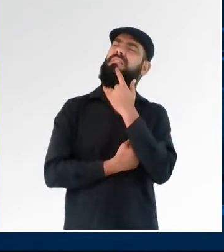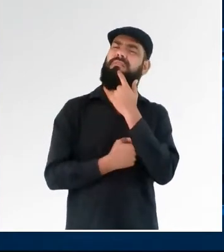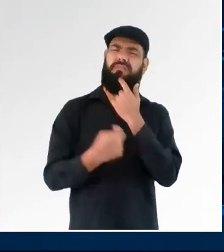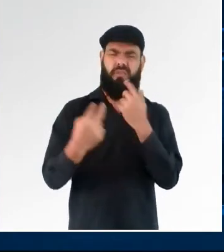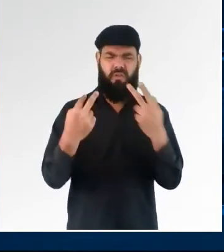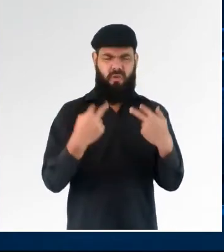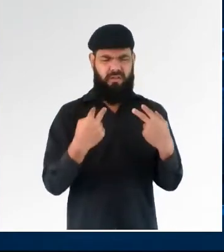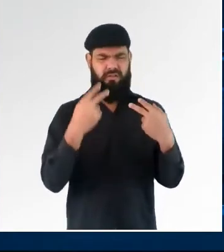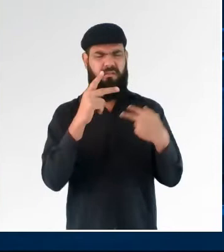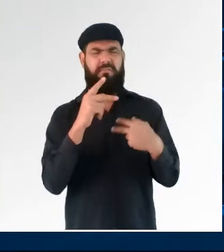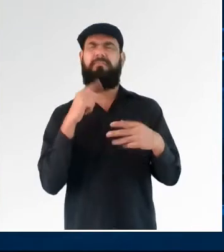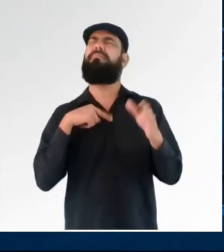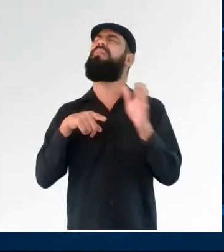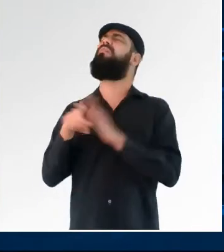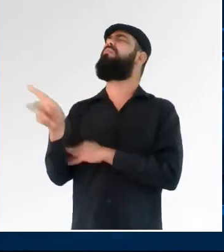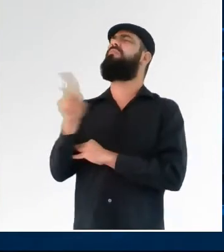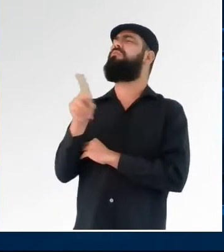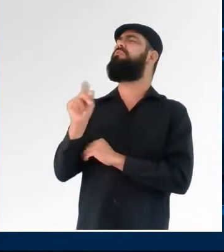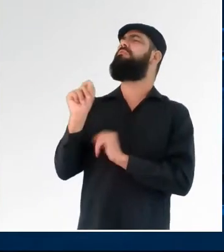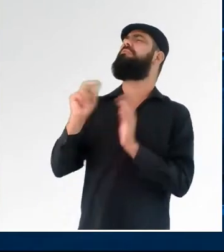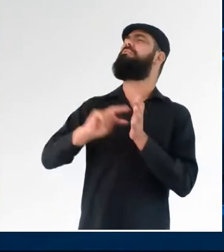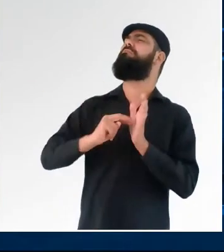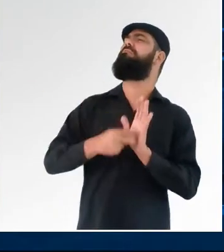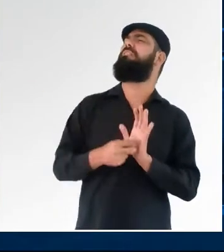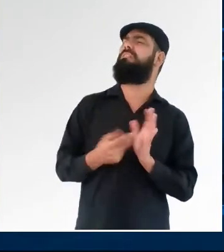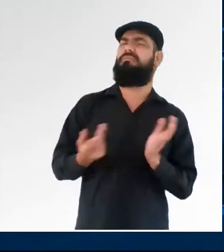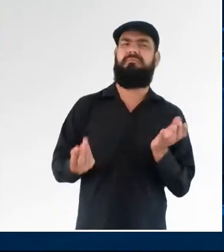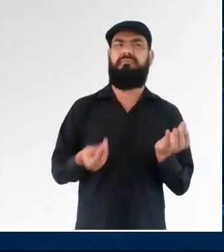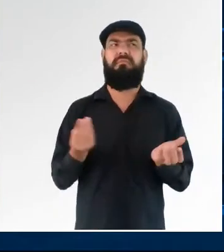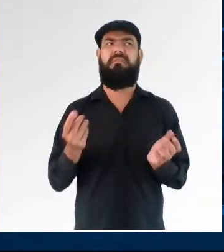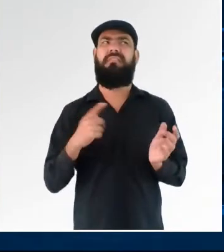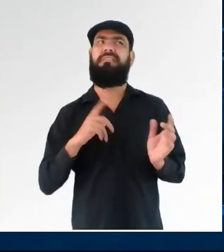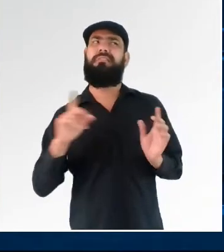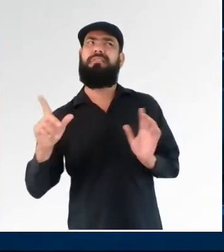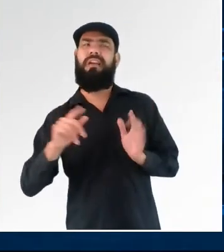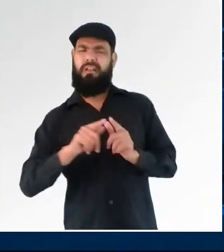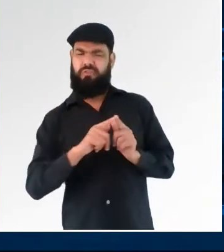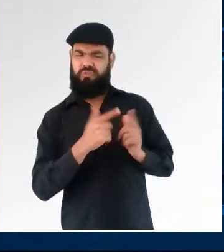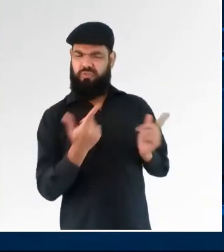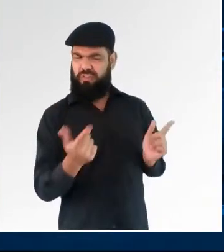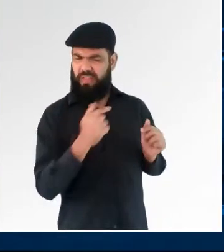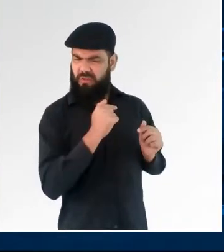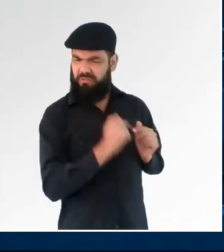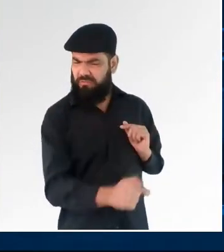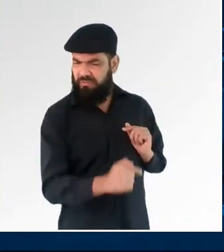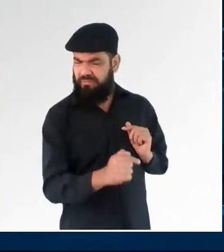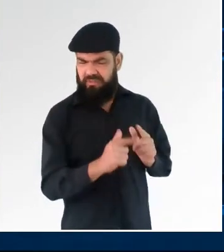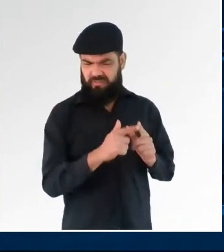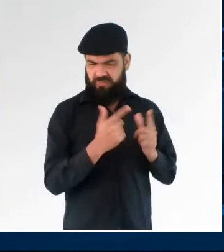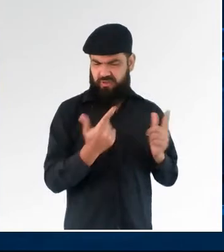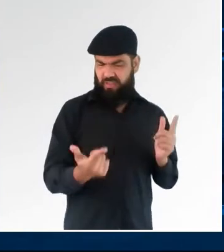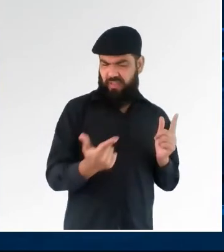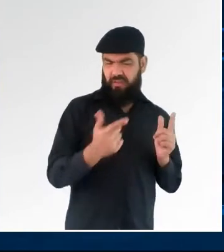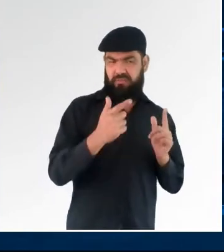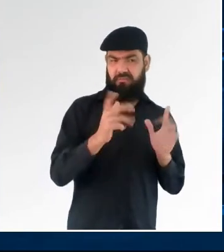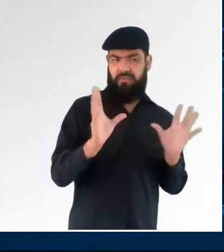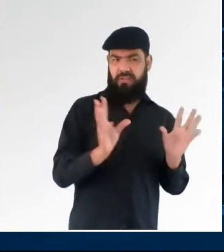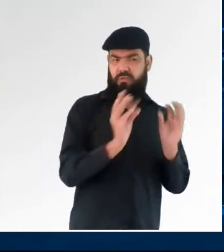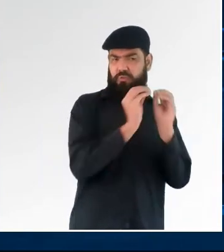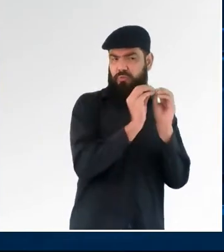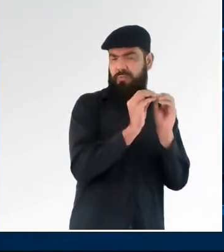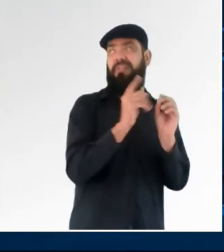me diga o que é isso. Né? Se ele não é do gênero jornalístico, o resumo. Ele não é do